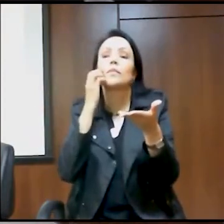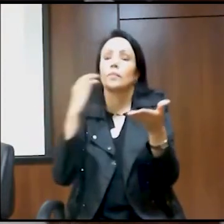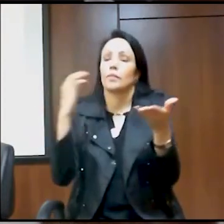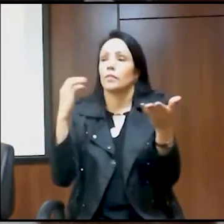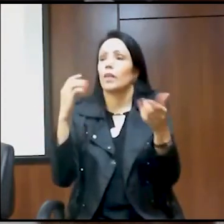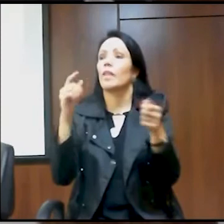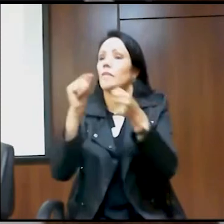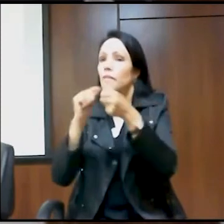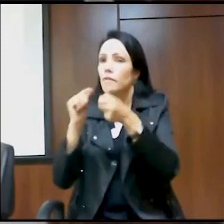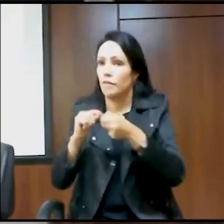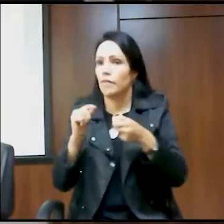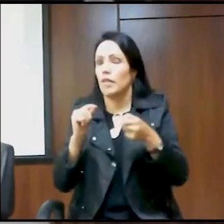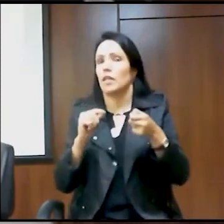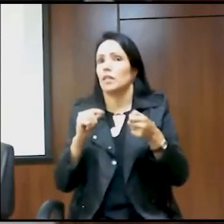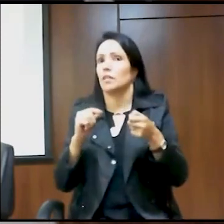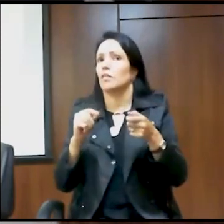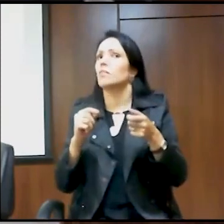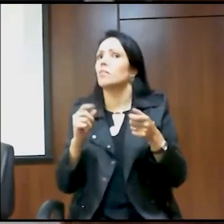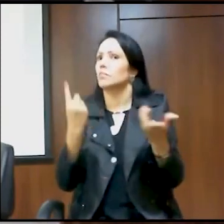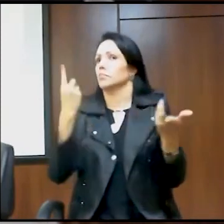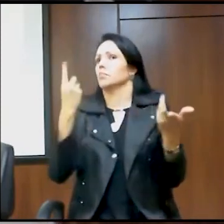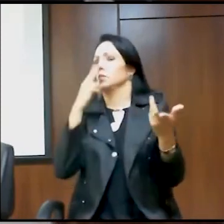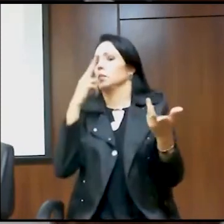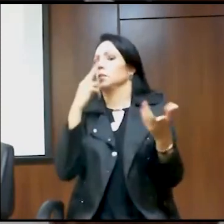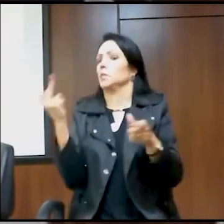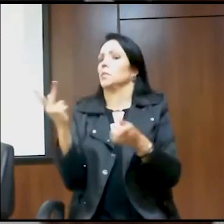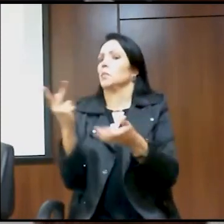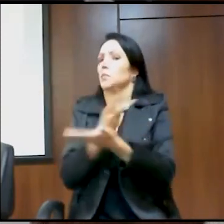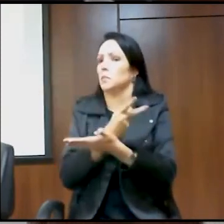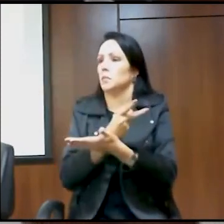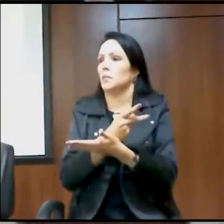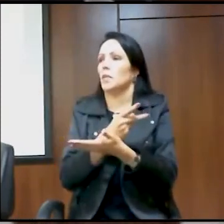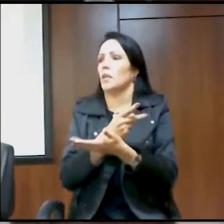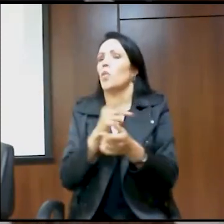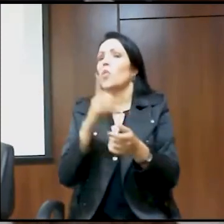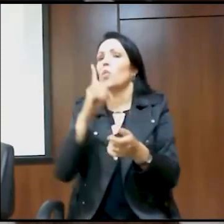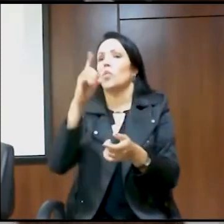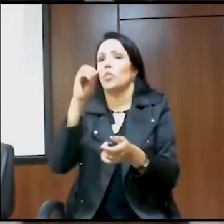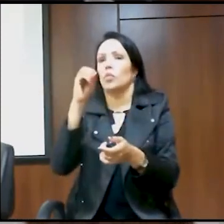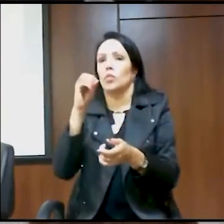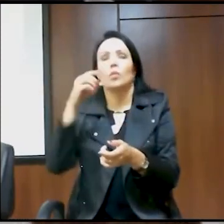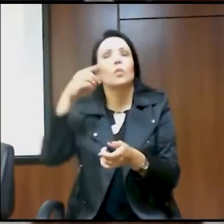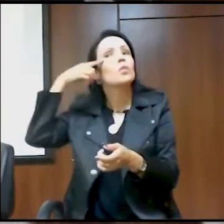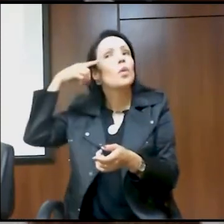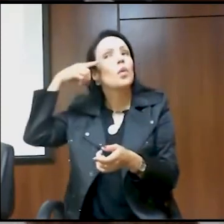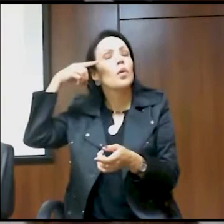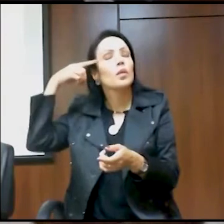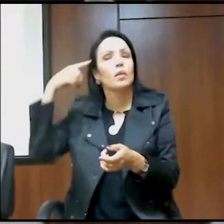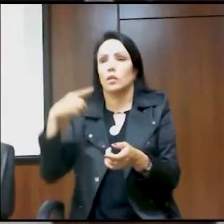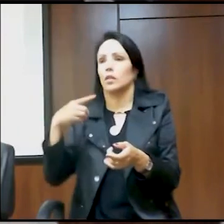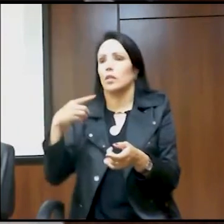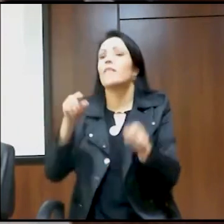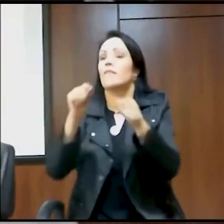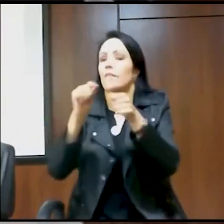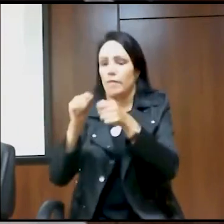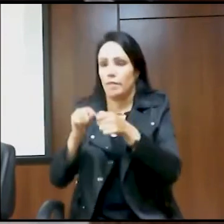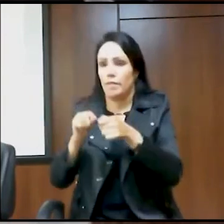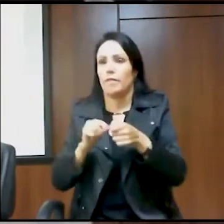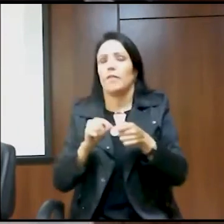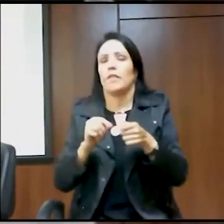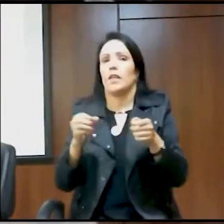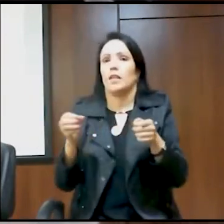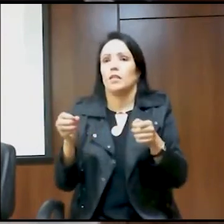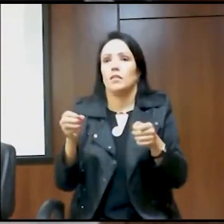uma arbitrariedade, né? O Dória fez um plano de metas, e aí o prefeito novo que entrou depois do Dória